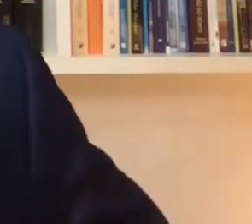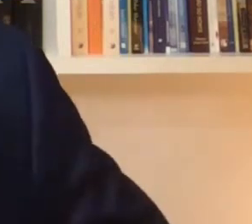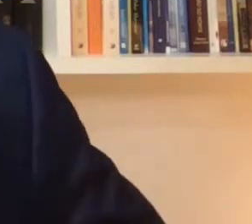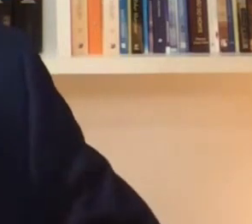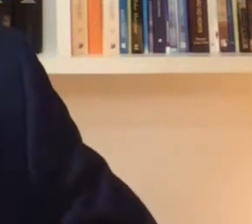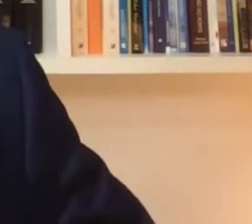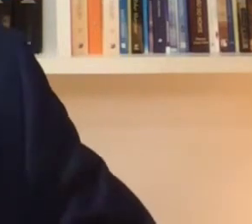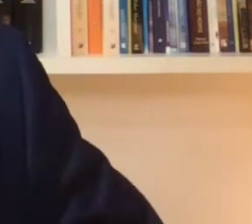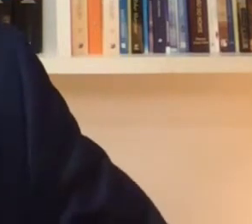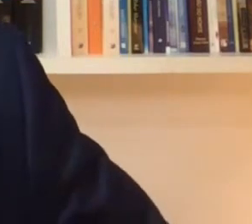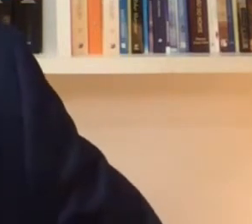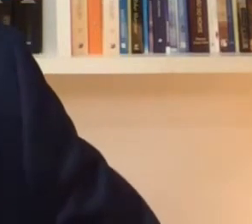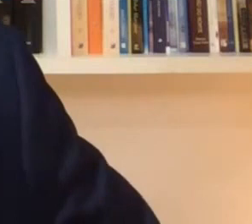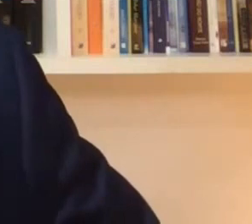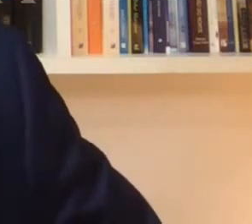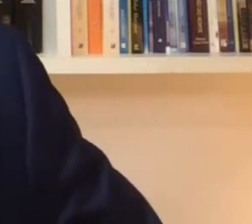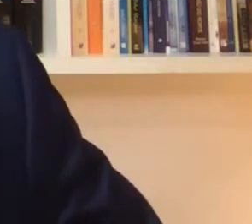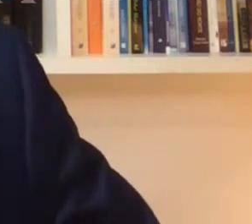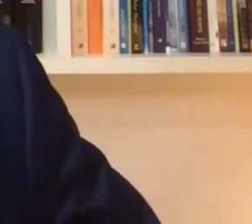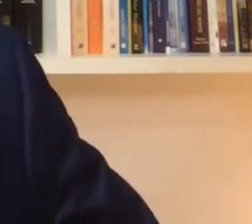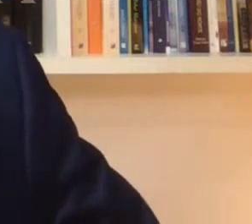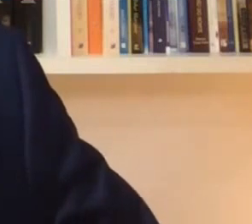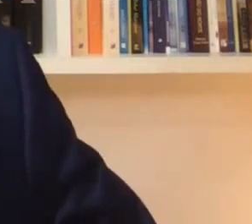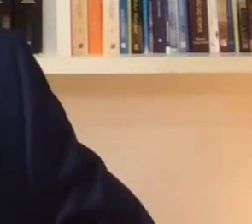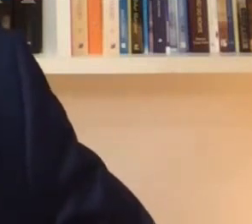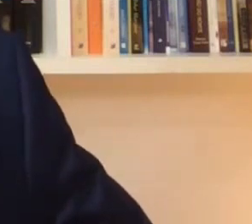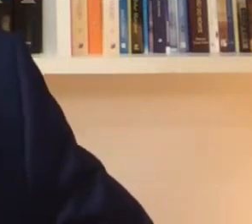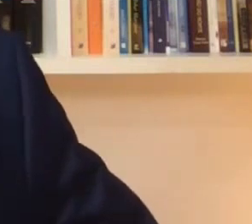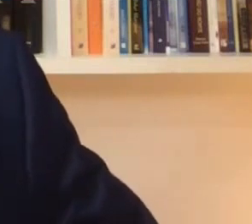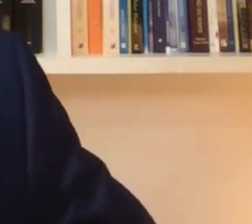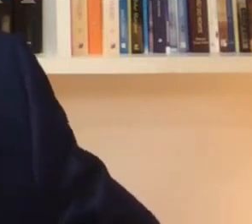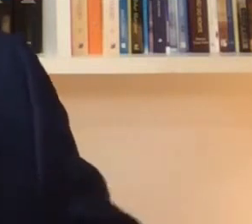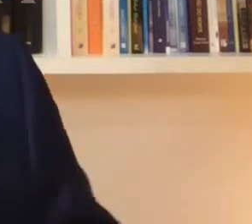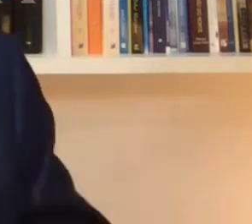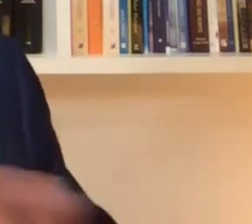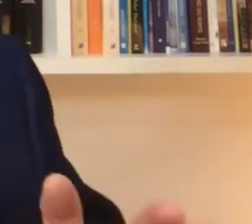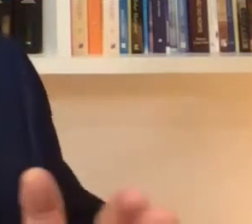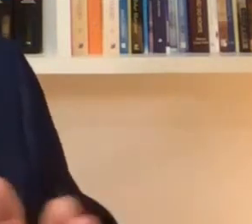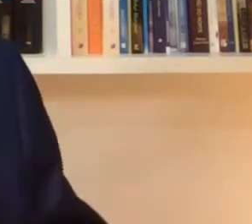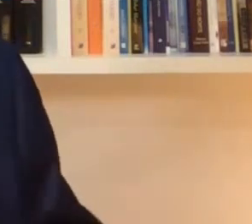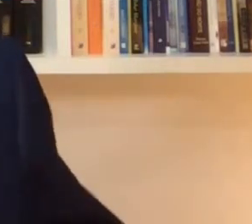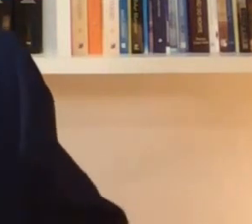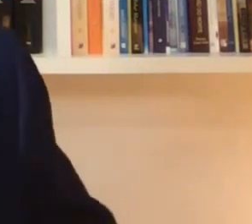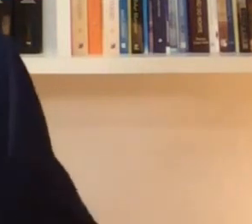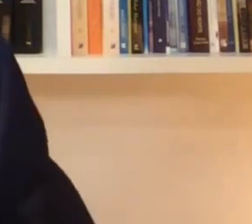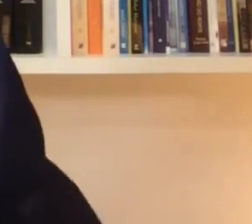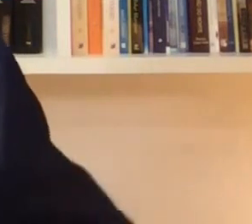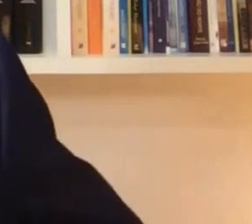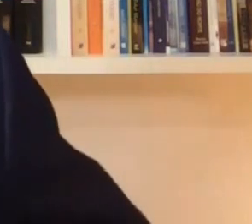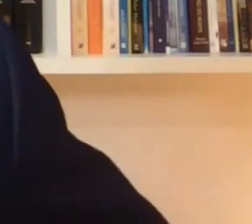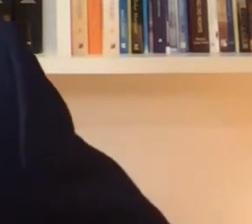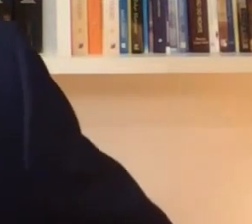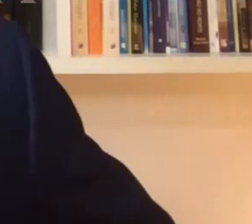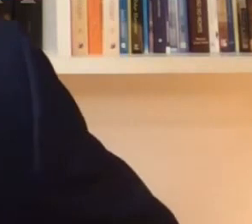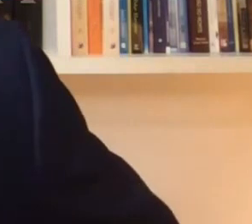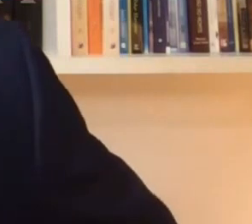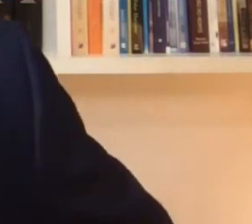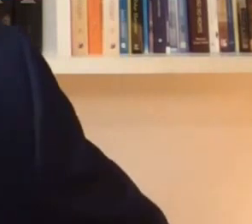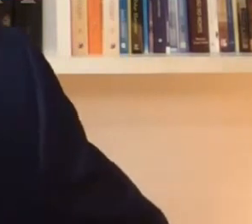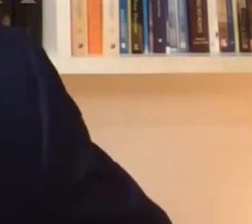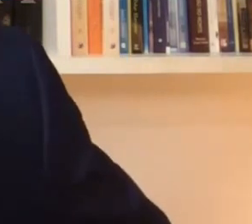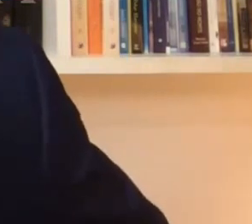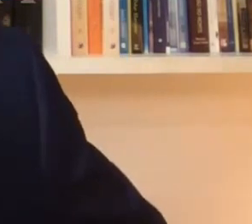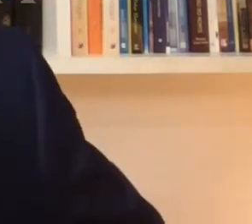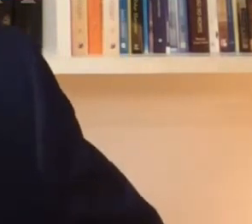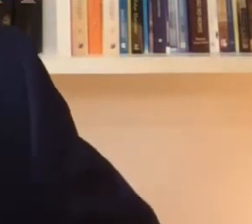sua esperança EA caminhada cristã estamos muito felizes porque estamos nessa classe bíblica toda semana todo domingo